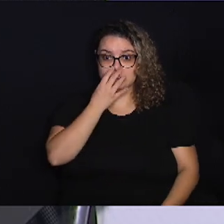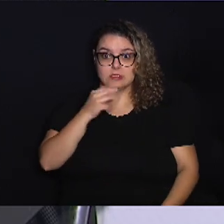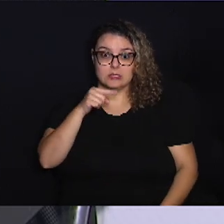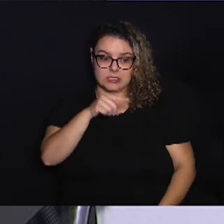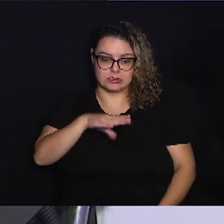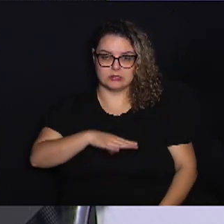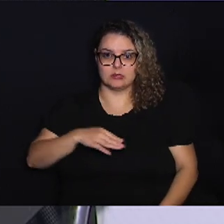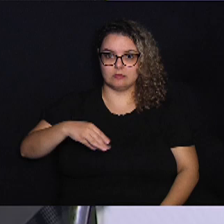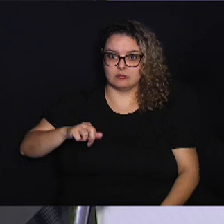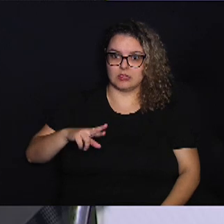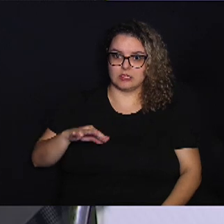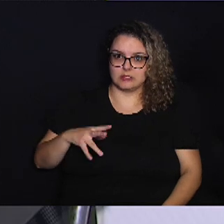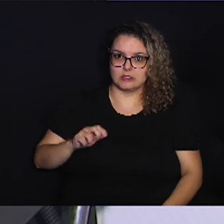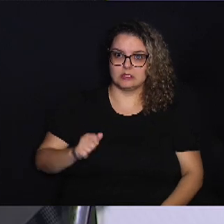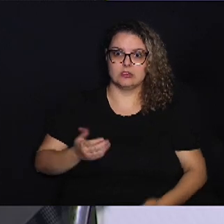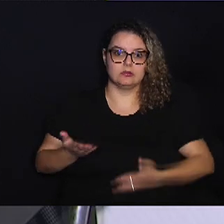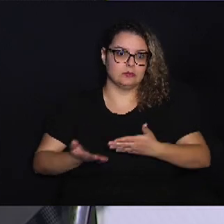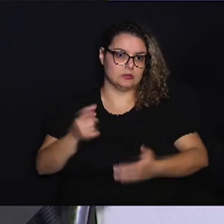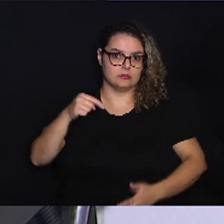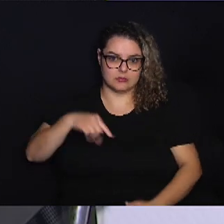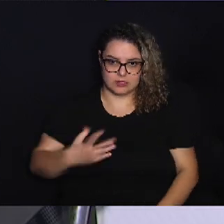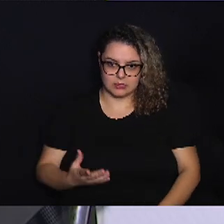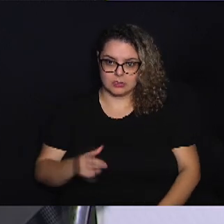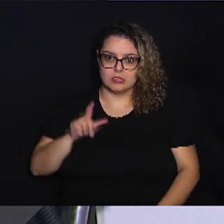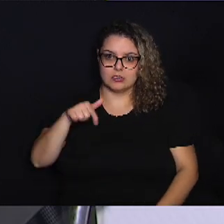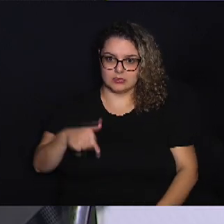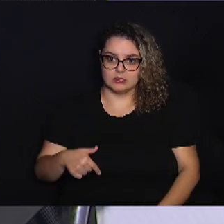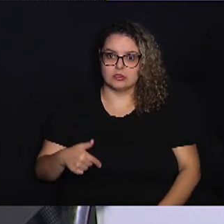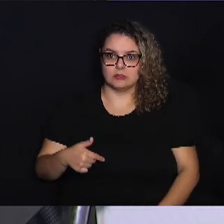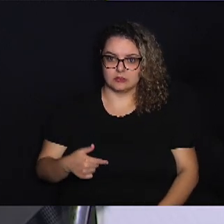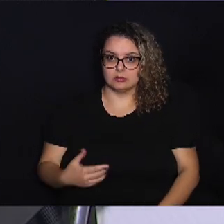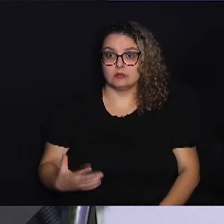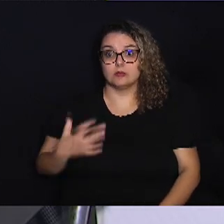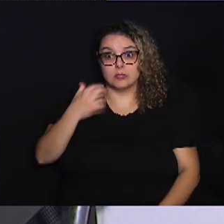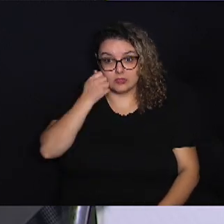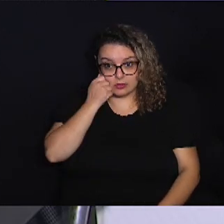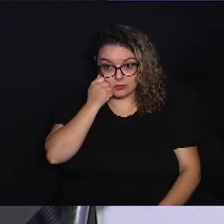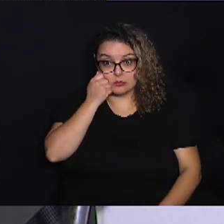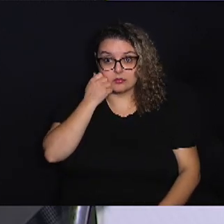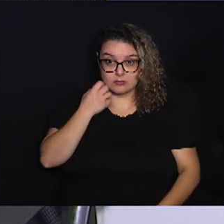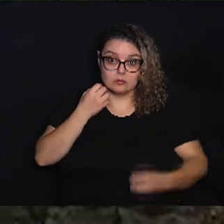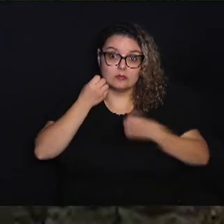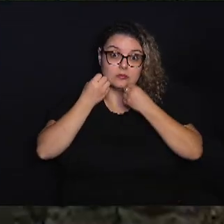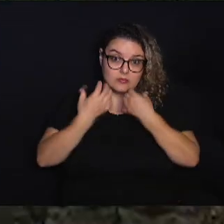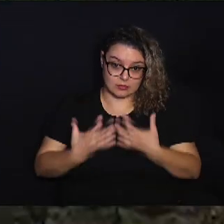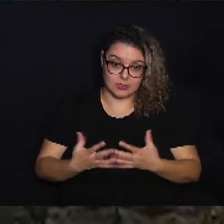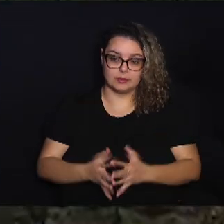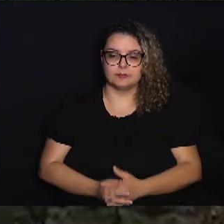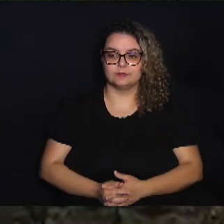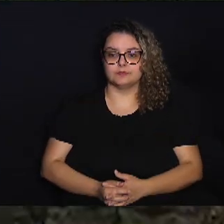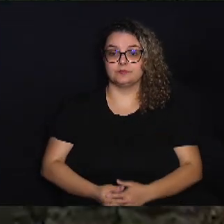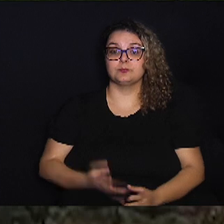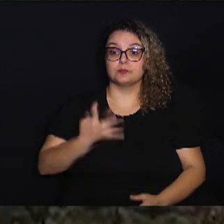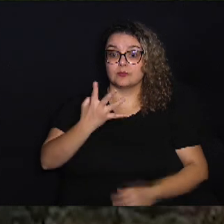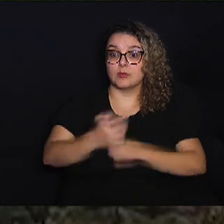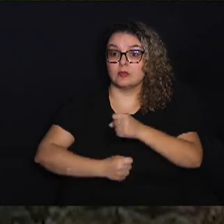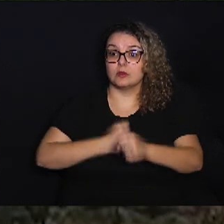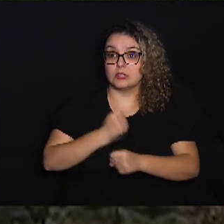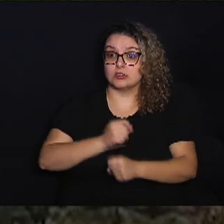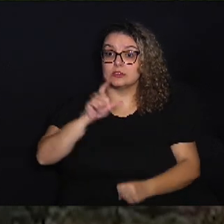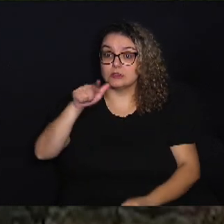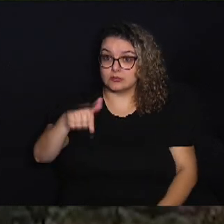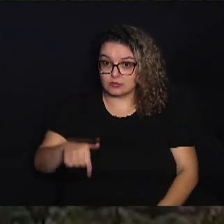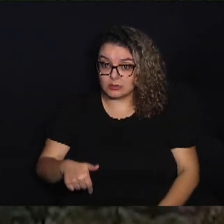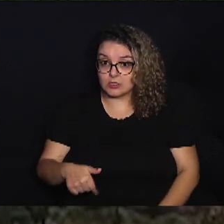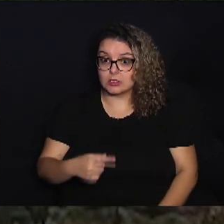que fizeram todo o tratamento aqui e foram depois devidamente adotados, muito bem adotados, por sinal. 4 anos depois, ainda